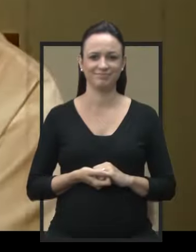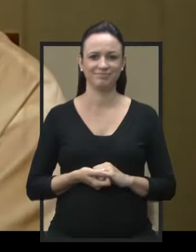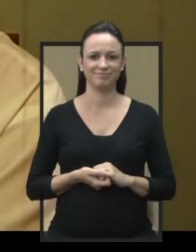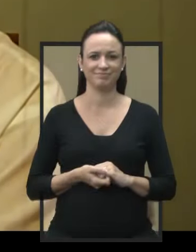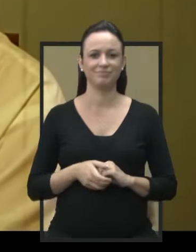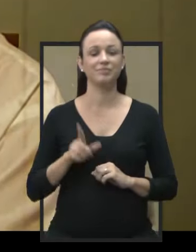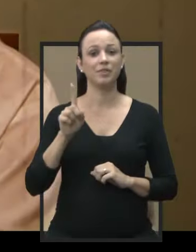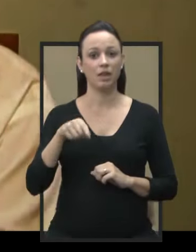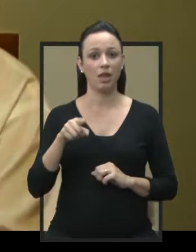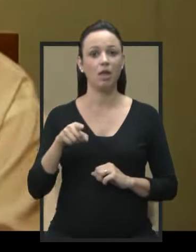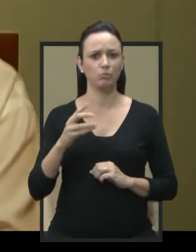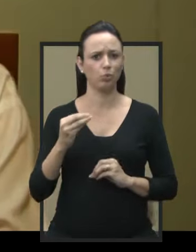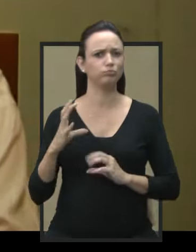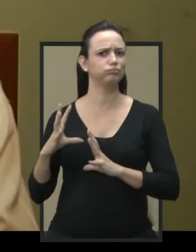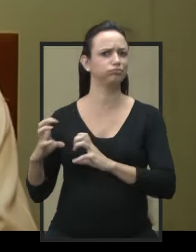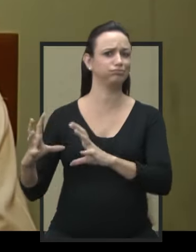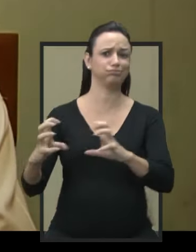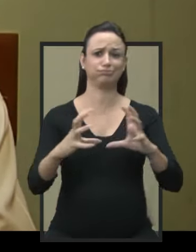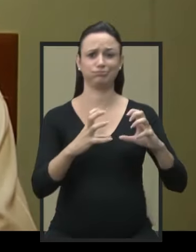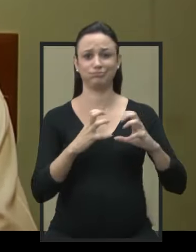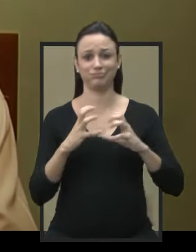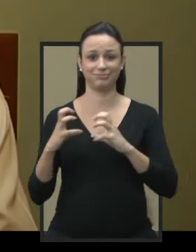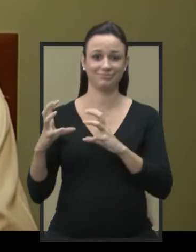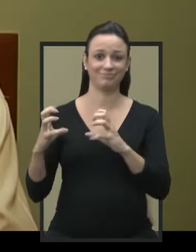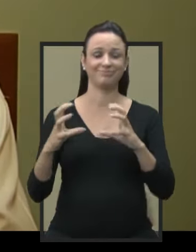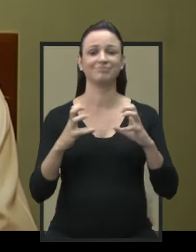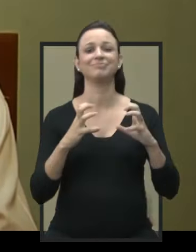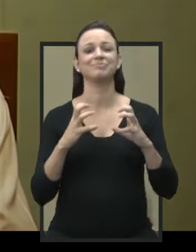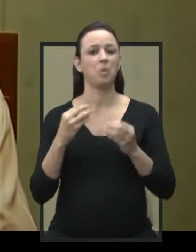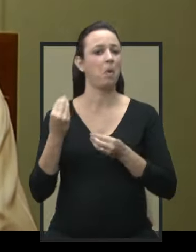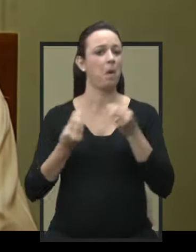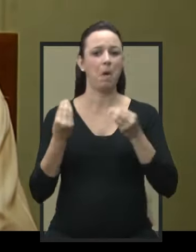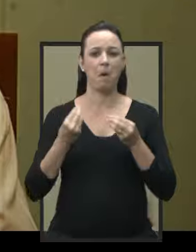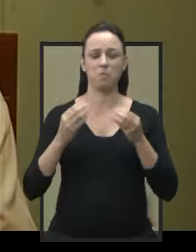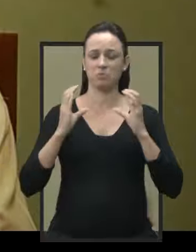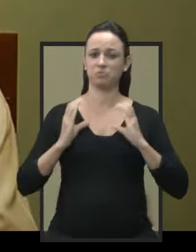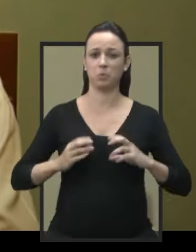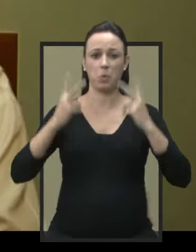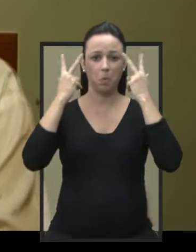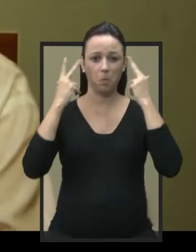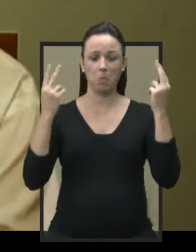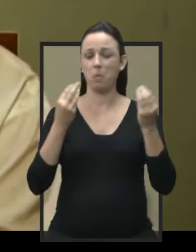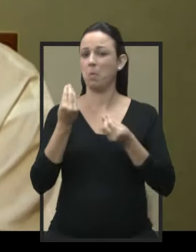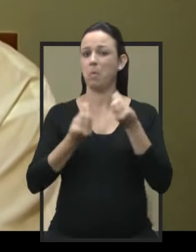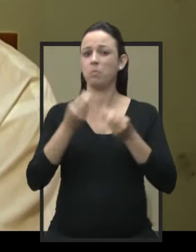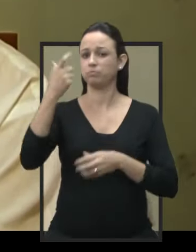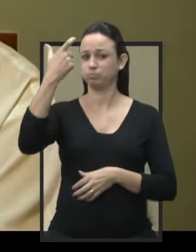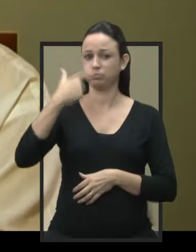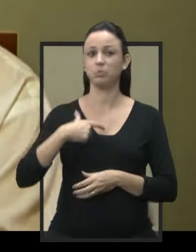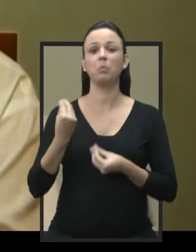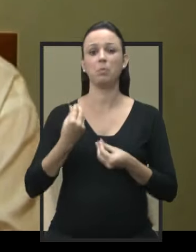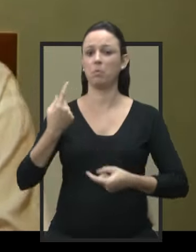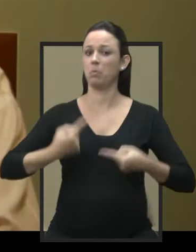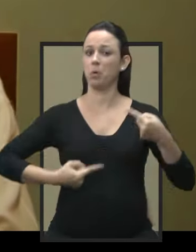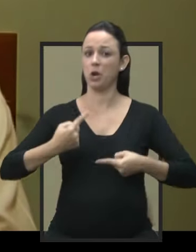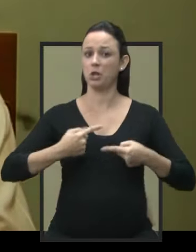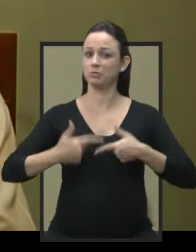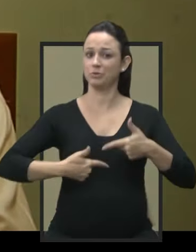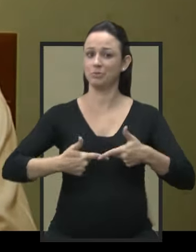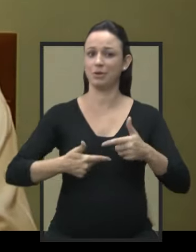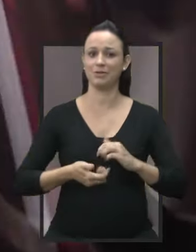Foi extremamente polêmico, seja como cidadão comum, seja como político